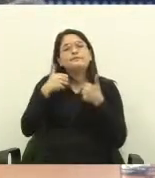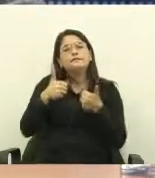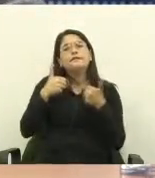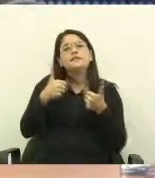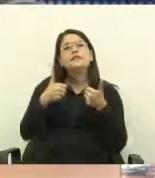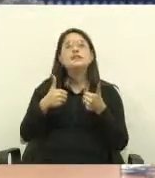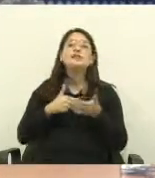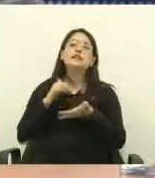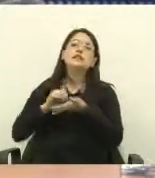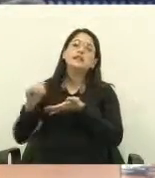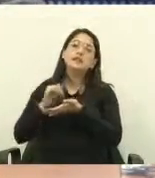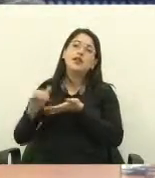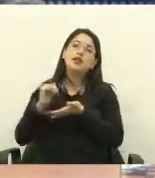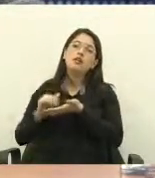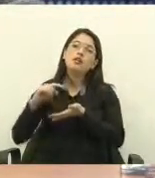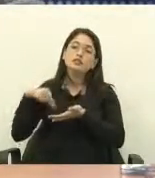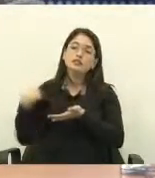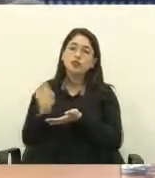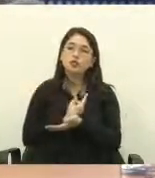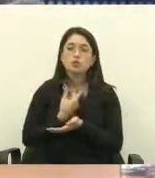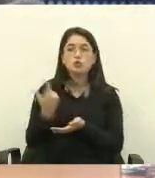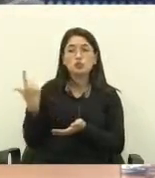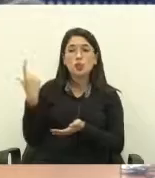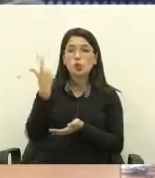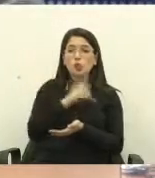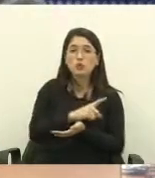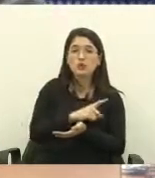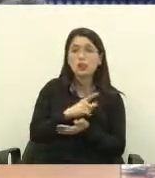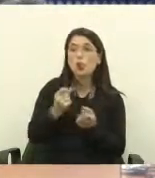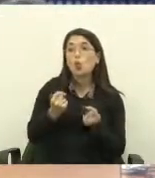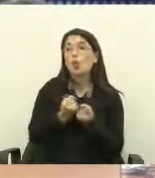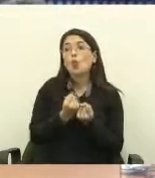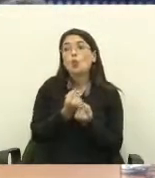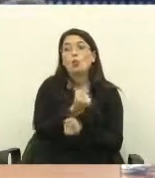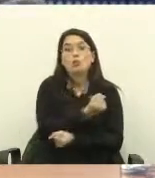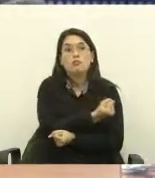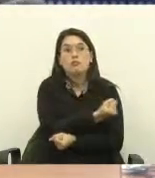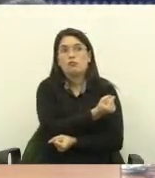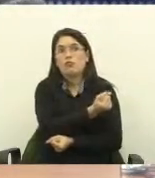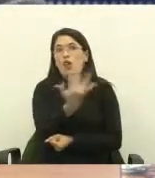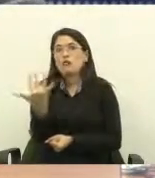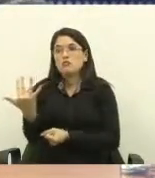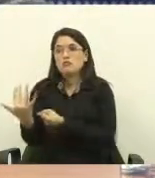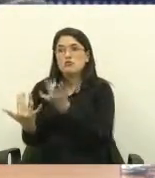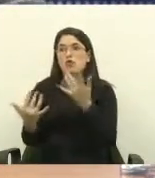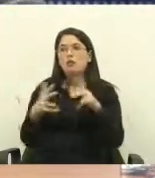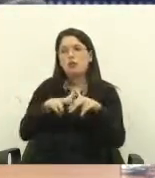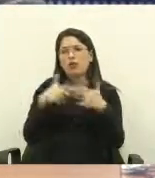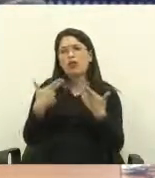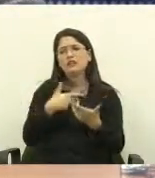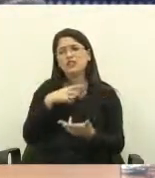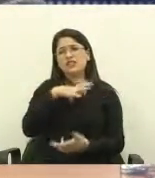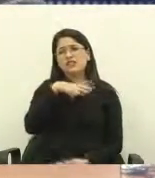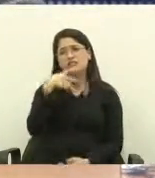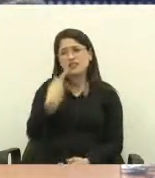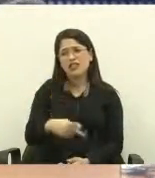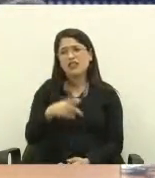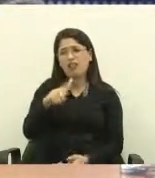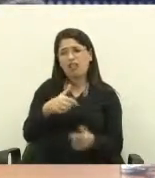é que nós não conseguimos abraçar todo o gargalo que nós temos no município. Nós temos um município de grande porte.